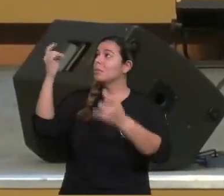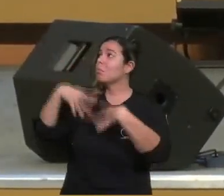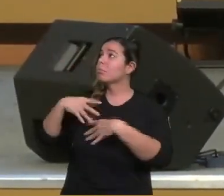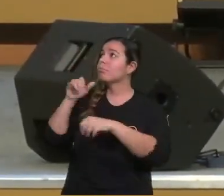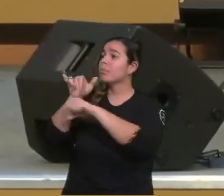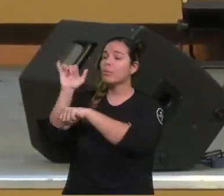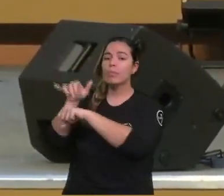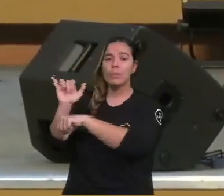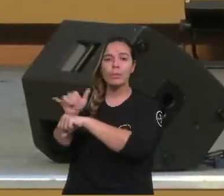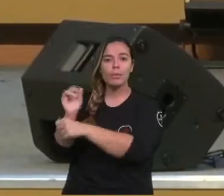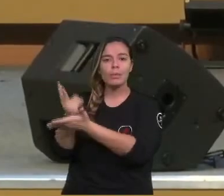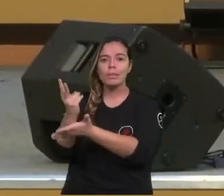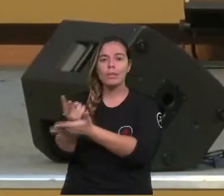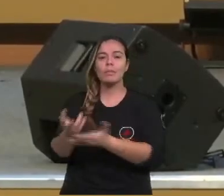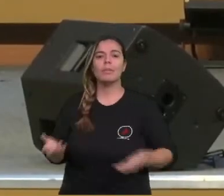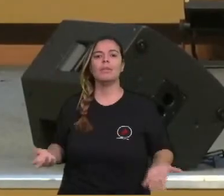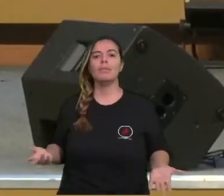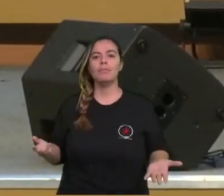missão.